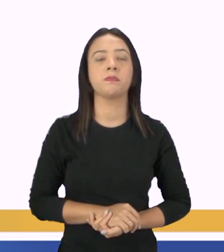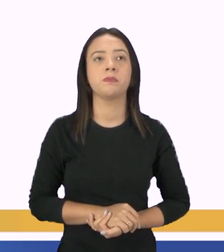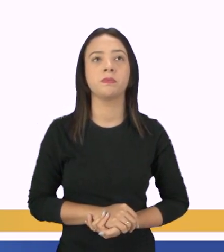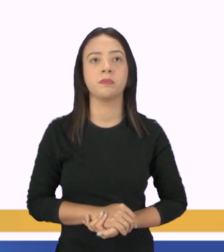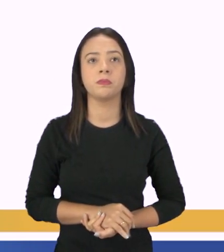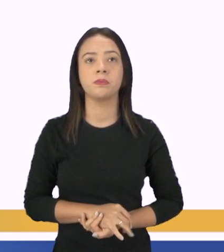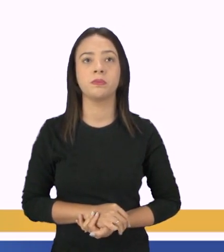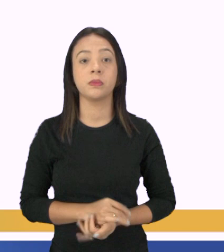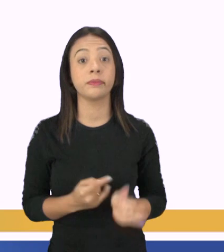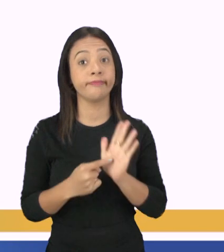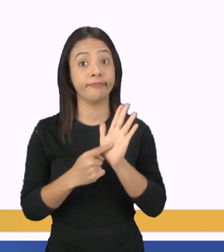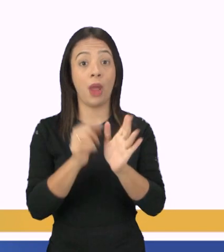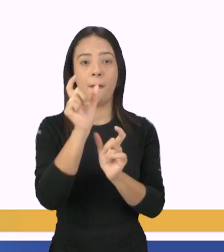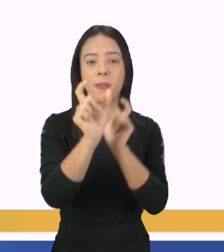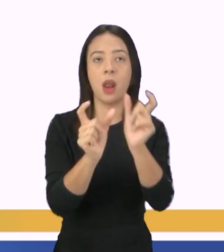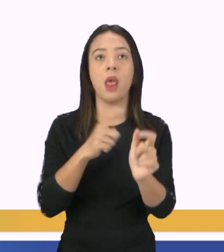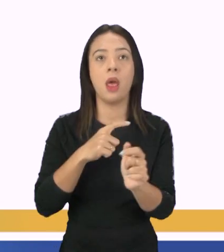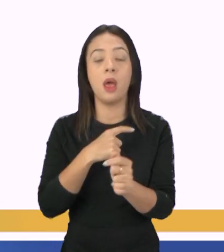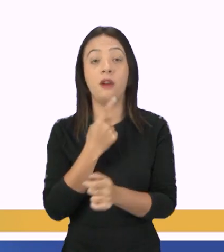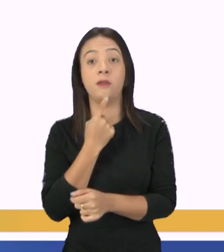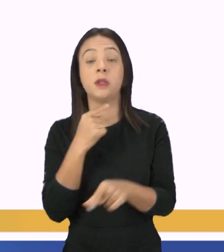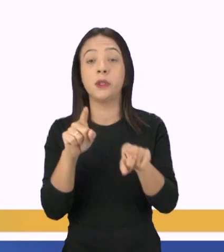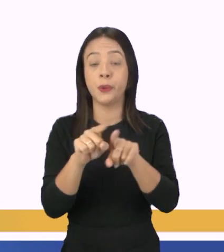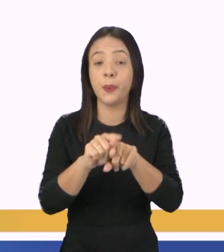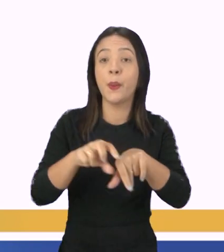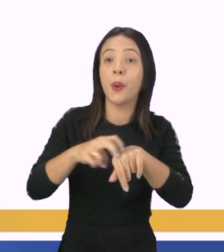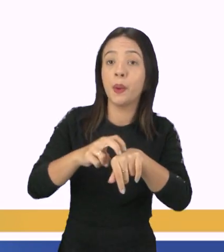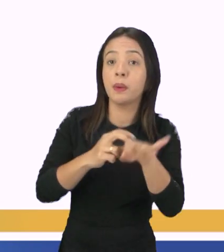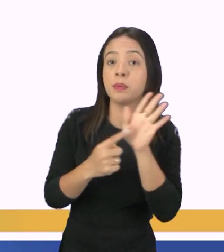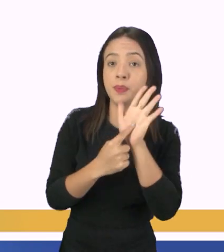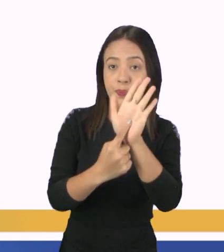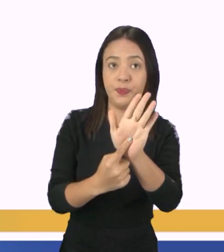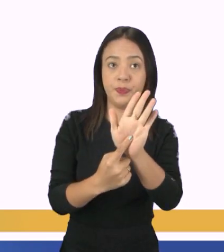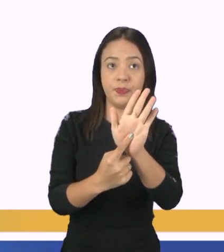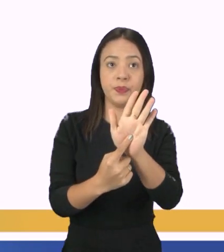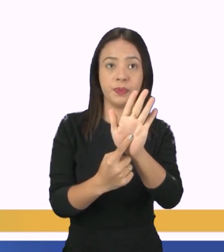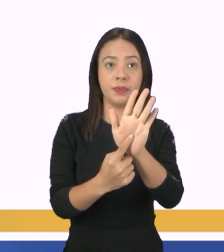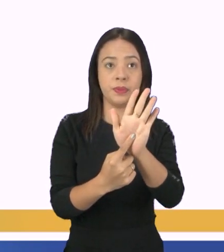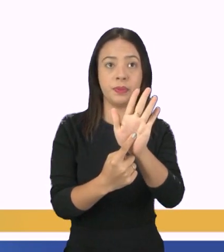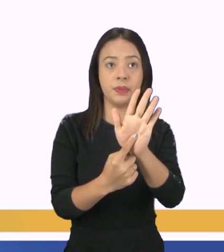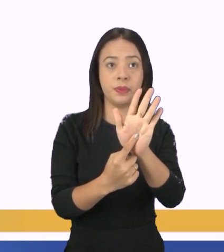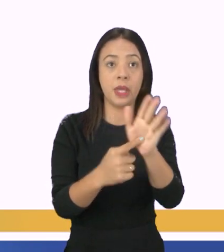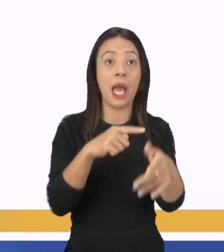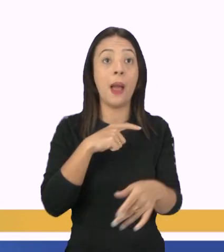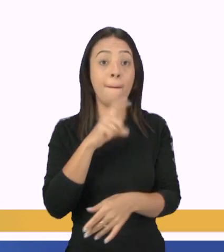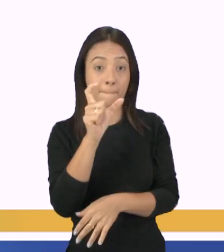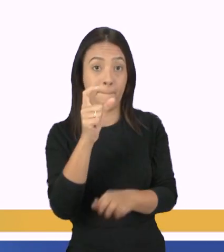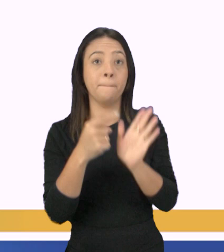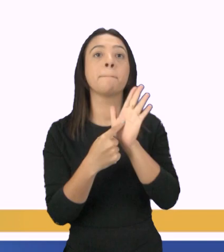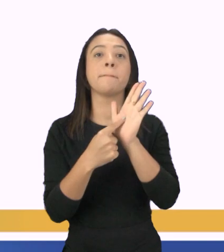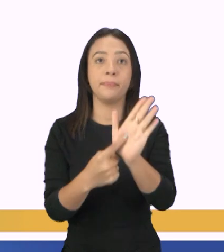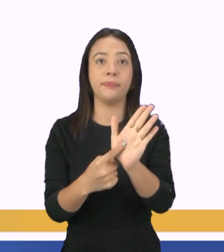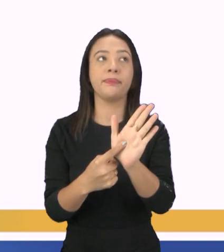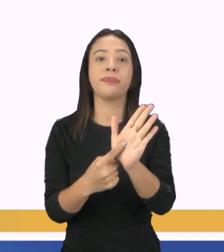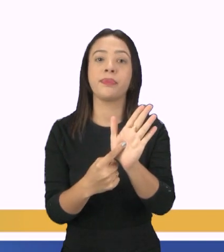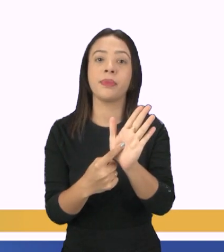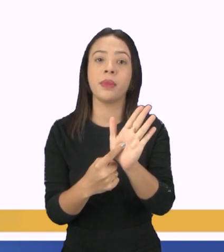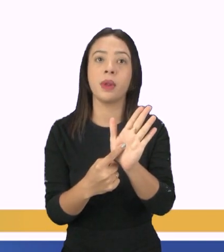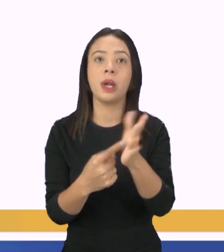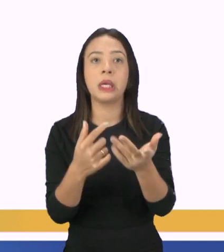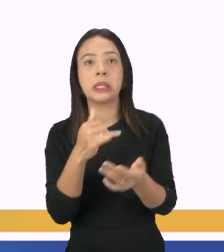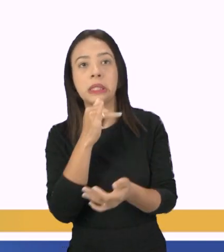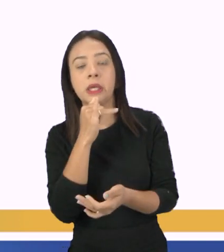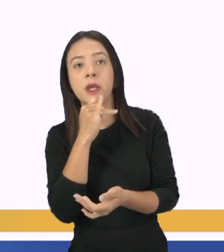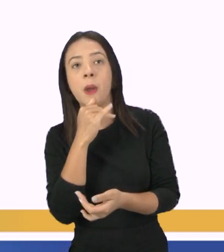aí para essas palavrinhas que estão em vermelho e verde que aparecem para vocês. As palavras destacadas